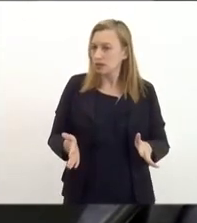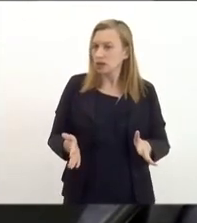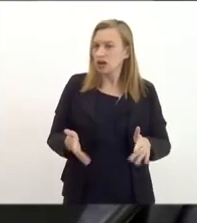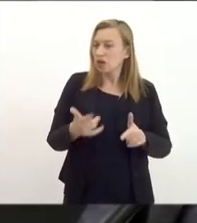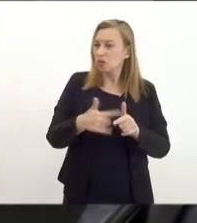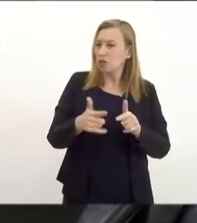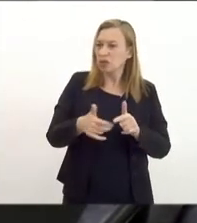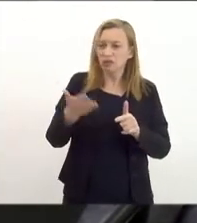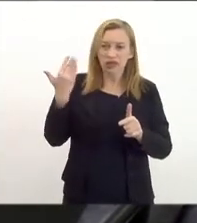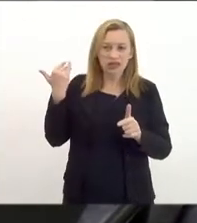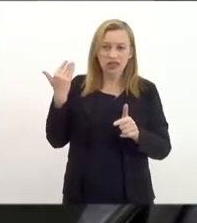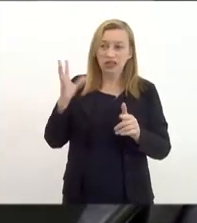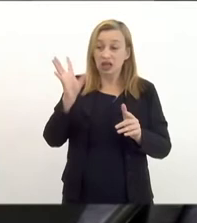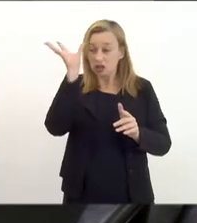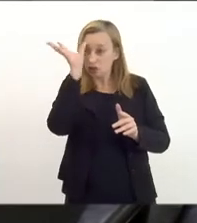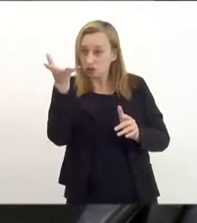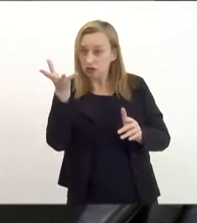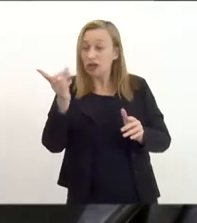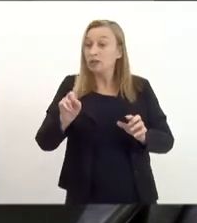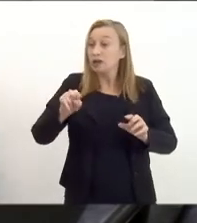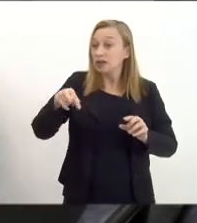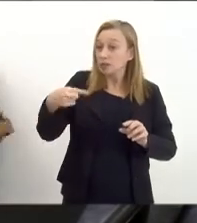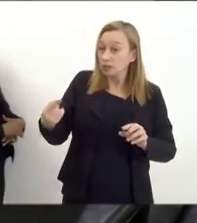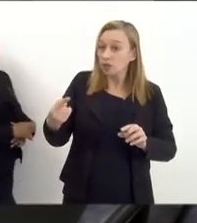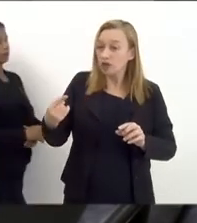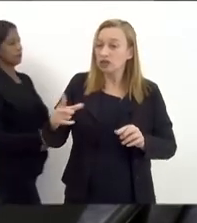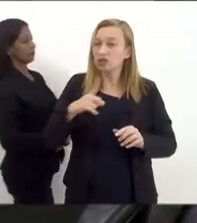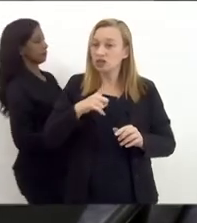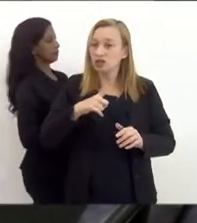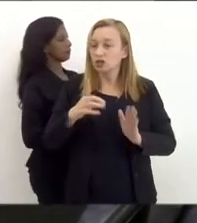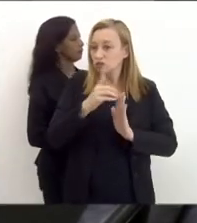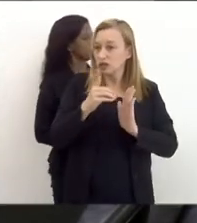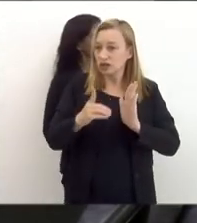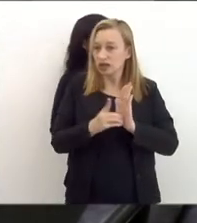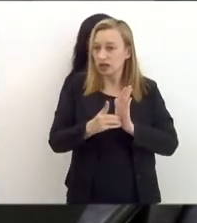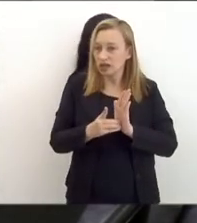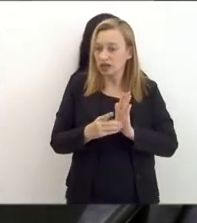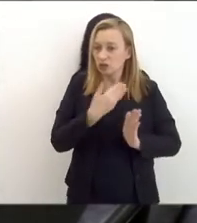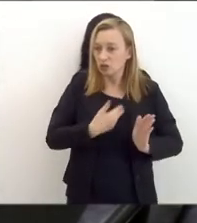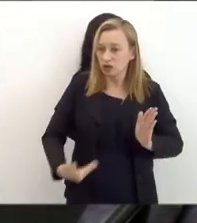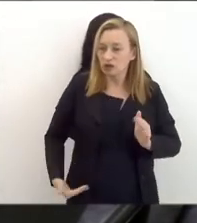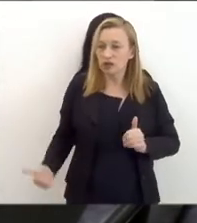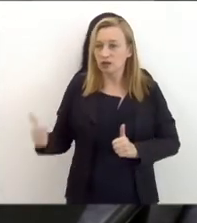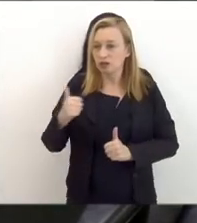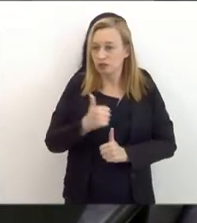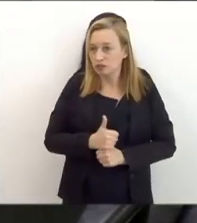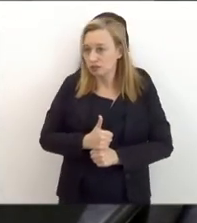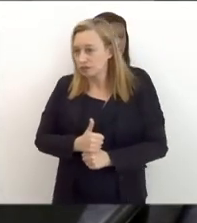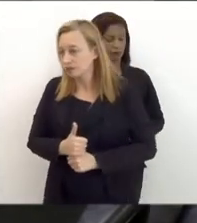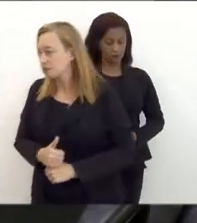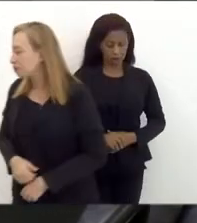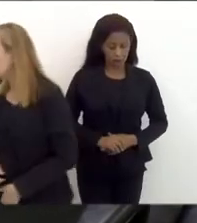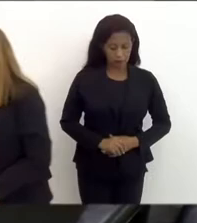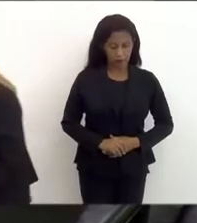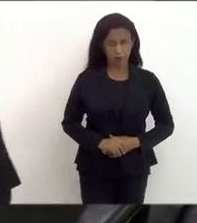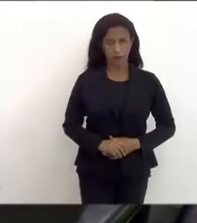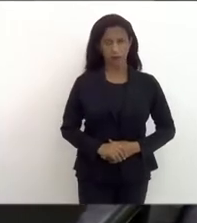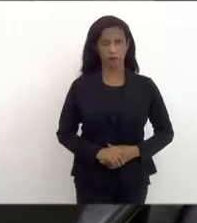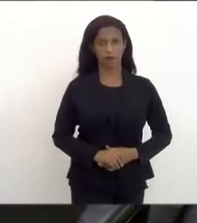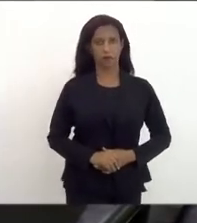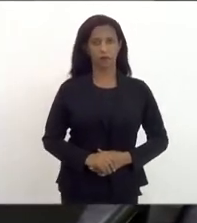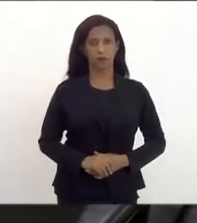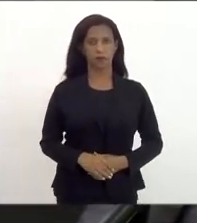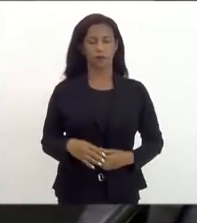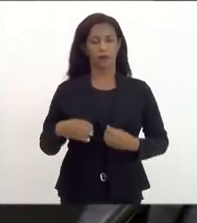trás e aí depois que a gente passa por isso a gente tem um decreto governamental que Aí sim dá